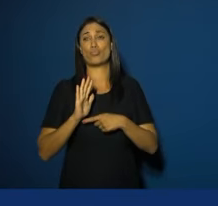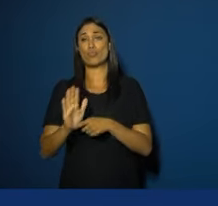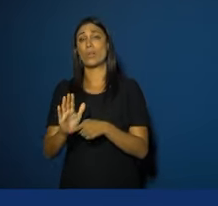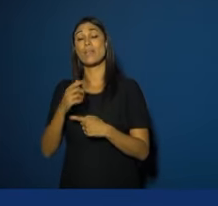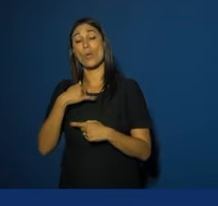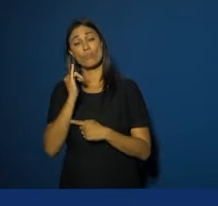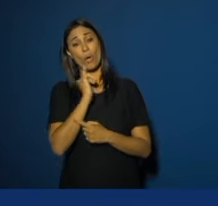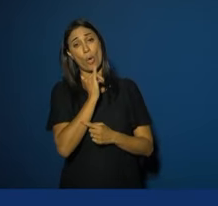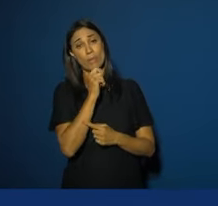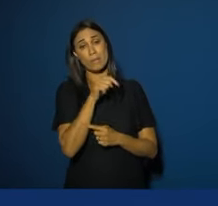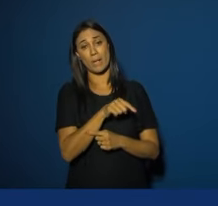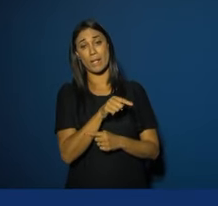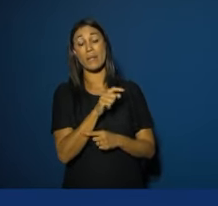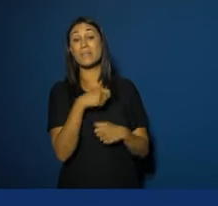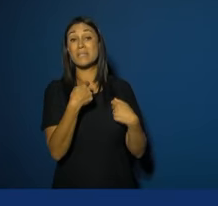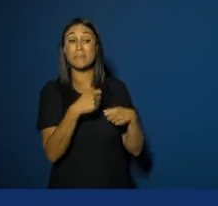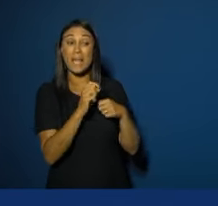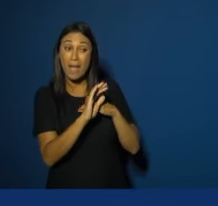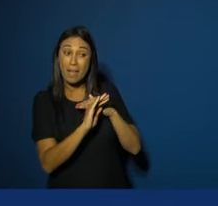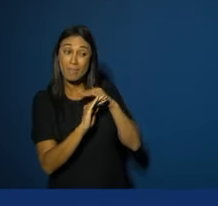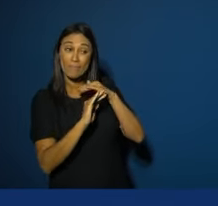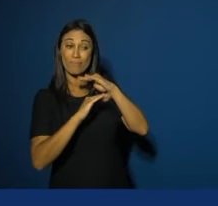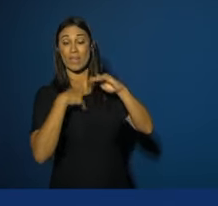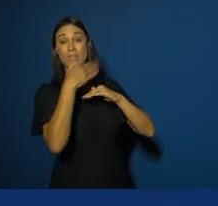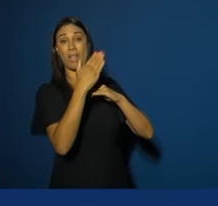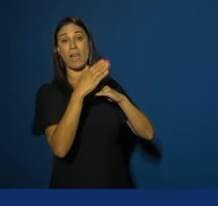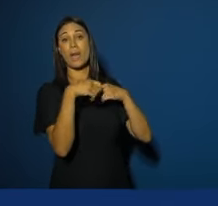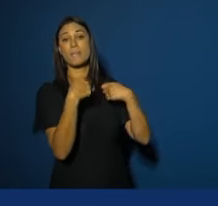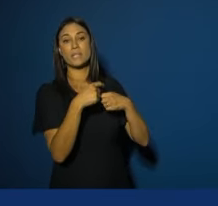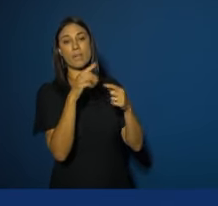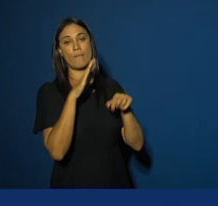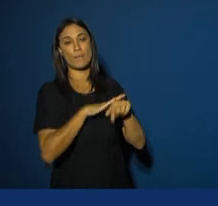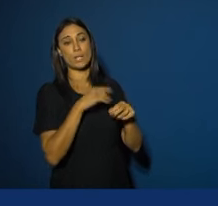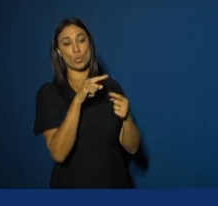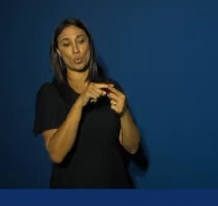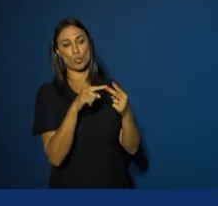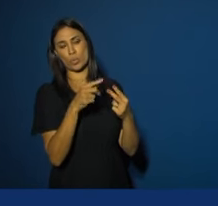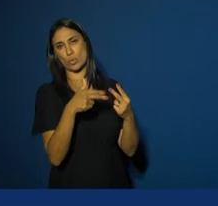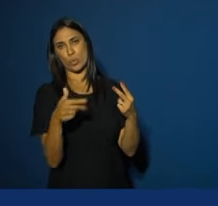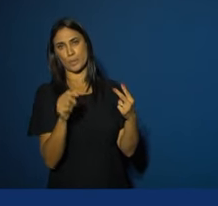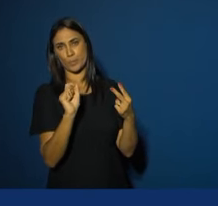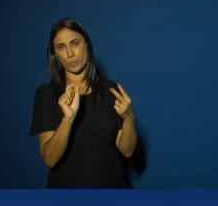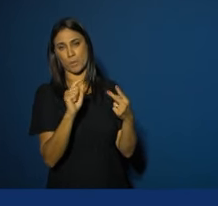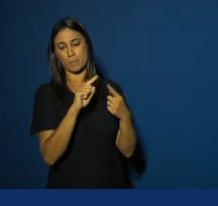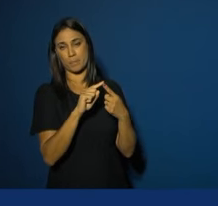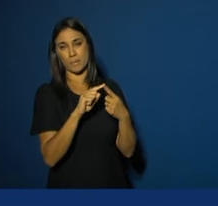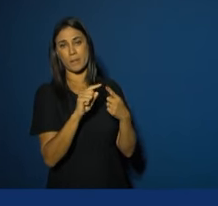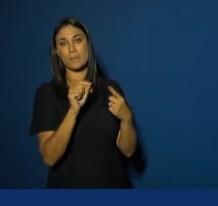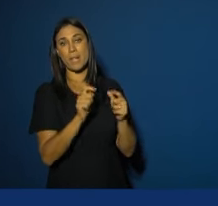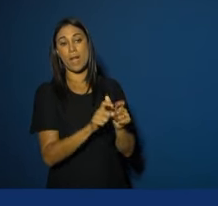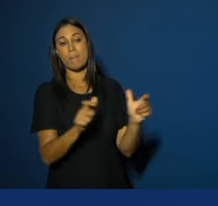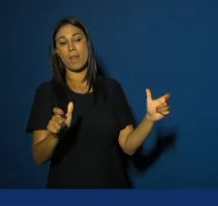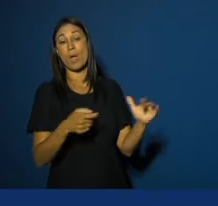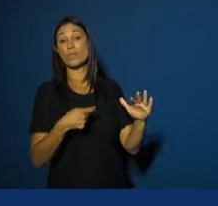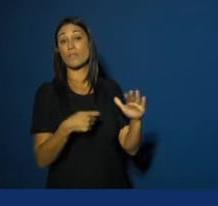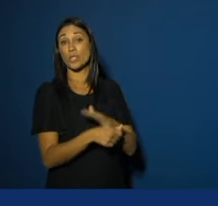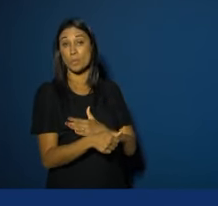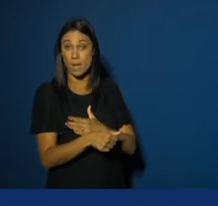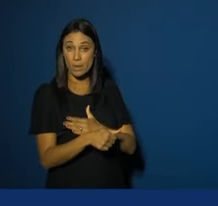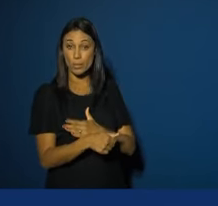eu contei para ele para avançar no curto prazo tem que fazer duas coisas Presidente primeiro nós temos que ampliar os